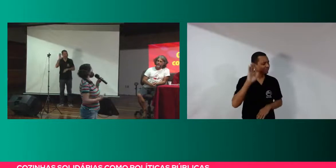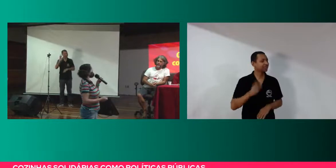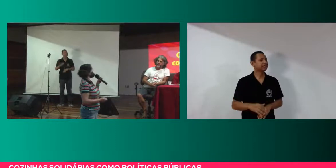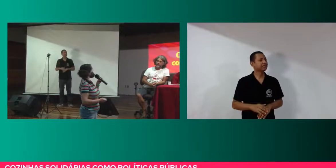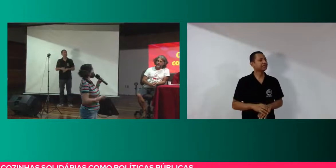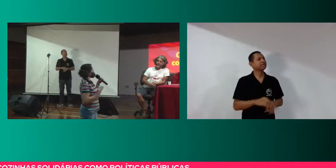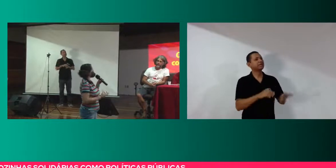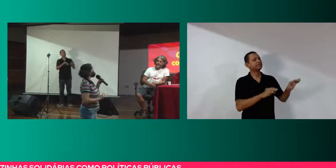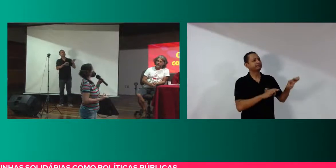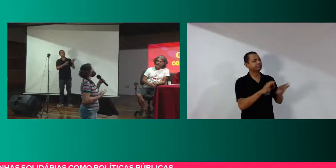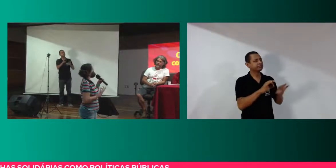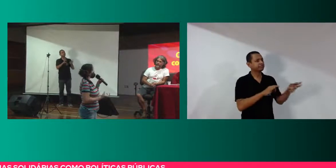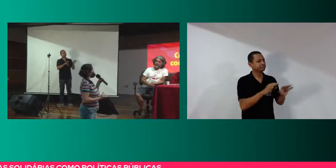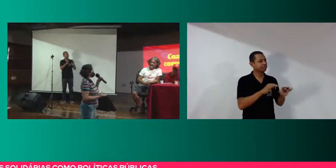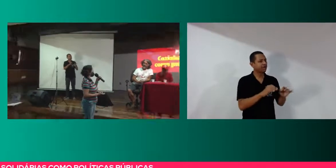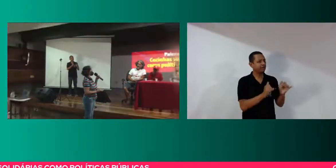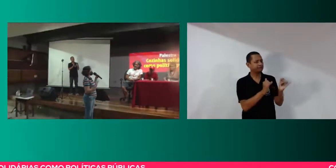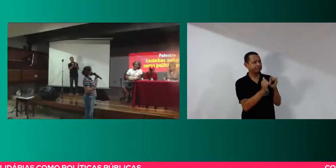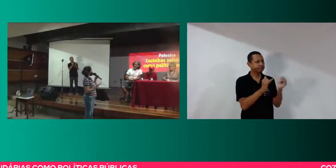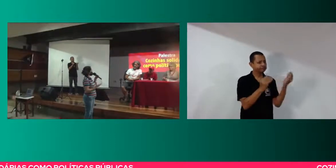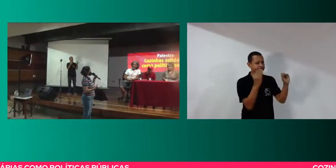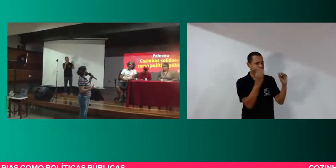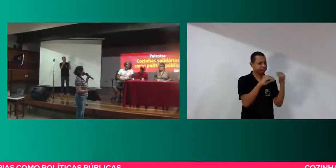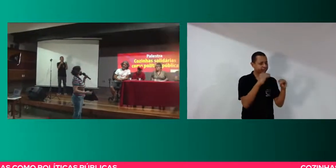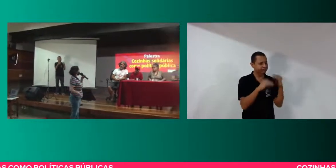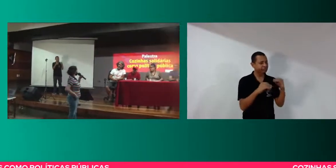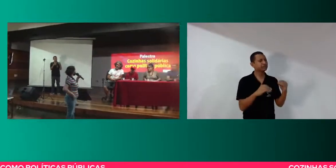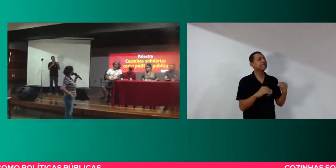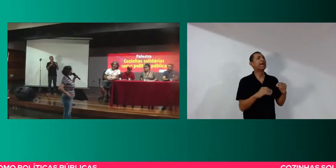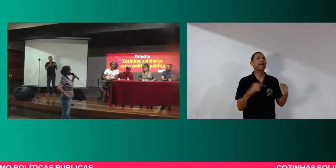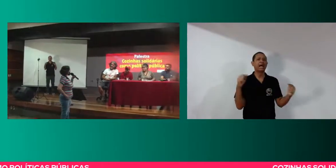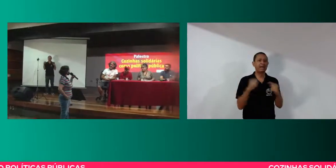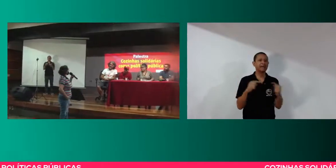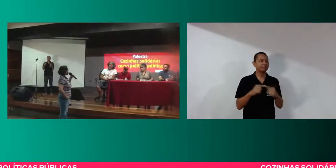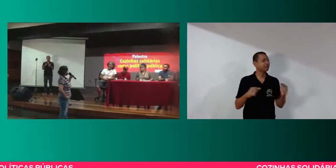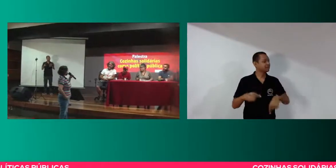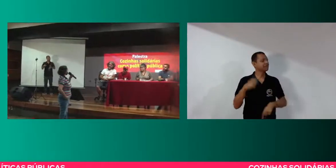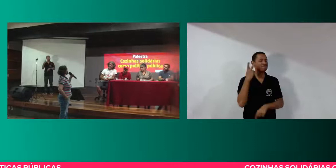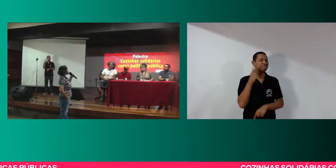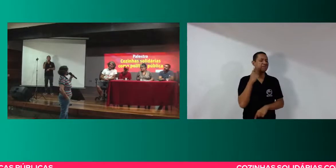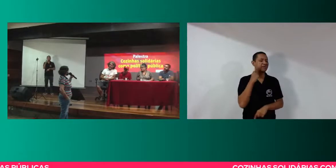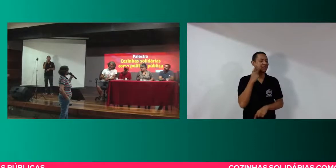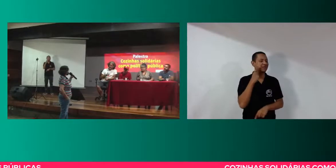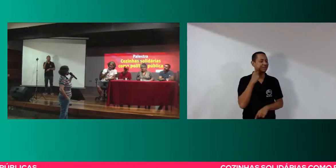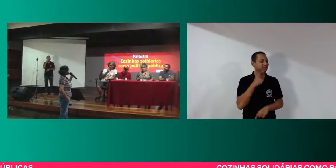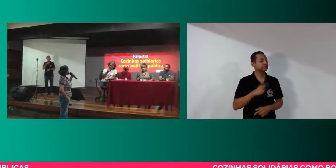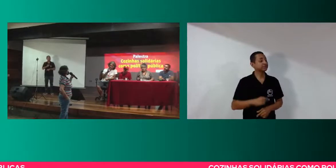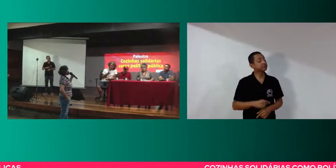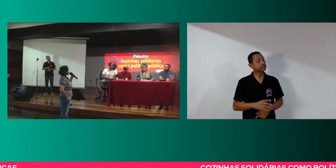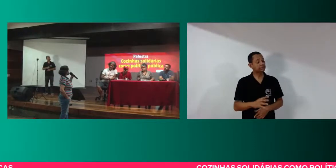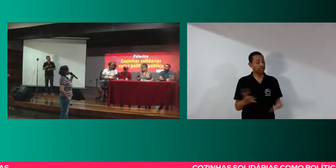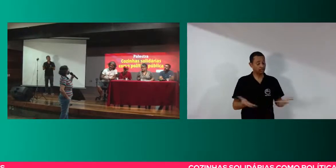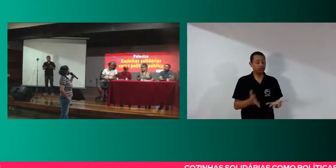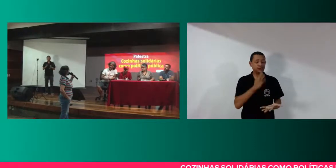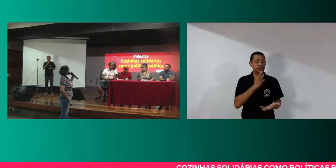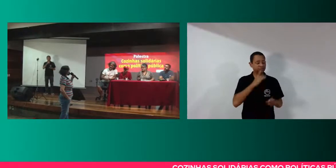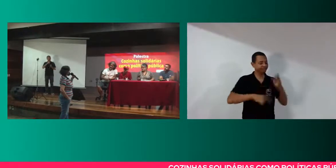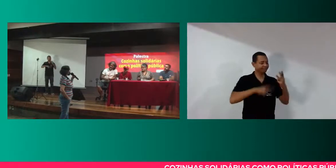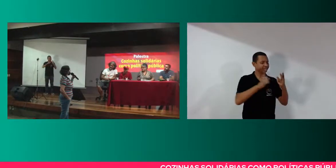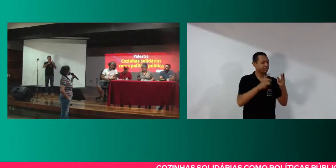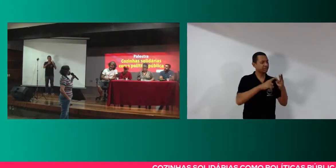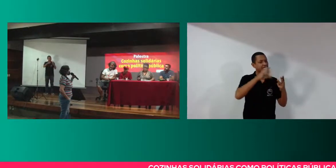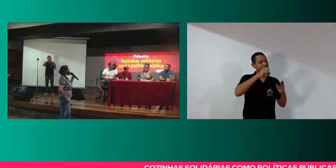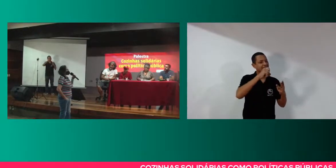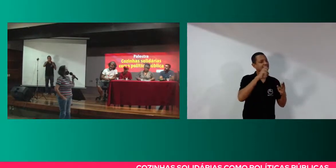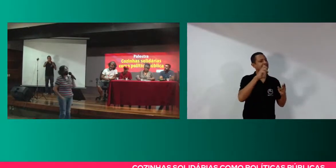produto de vocês Fantástico maravilhoso representa a mesma Nossa Fortaleza e tô conhecendo o Sérgio e esse trabalho lindo